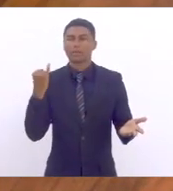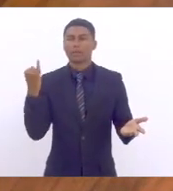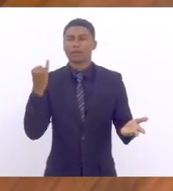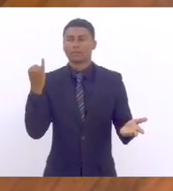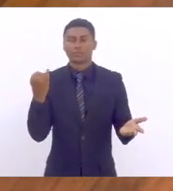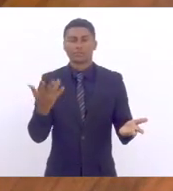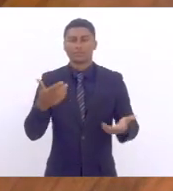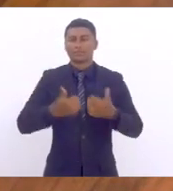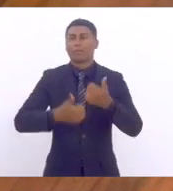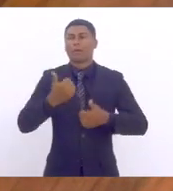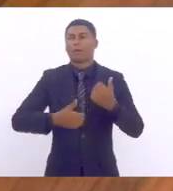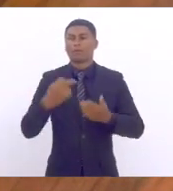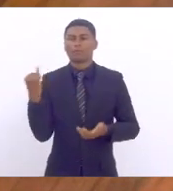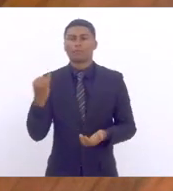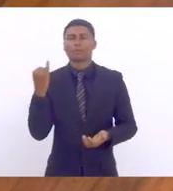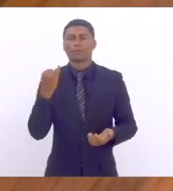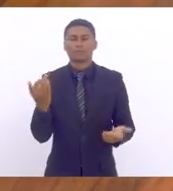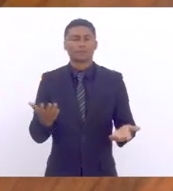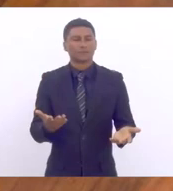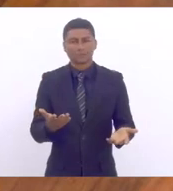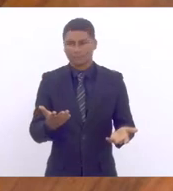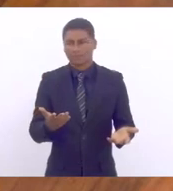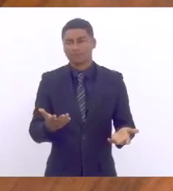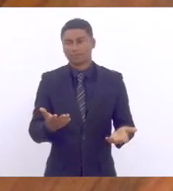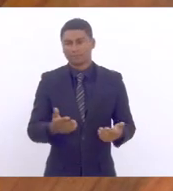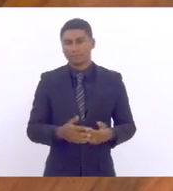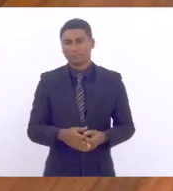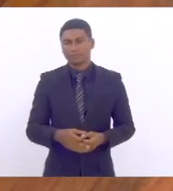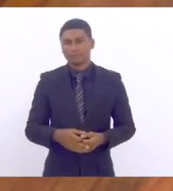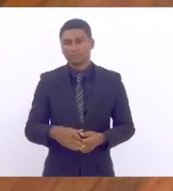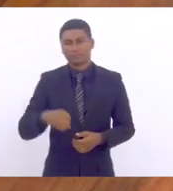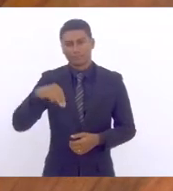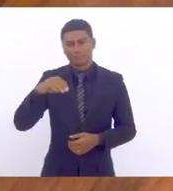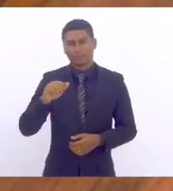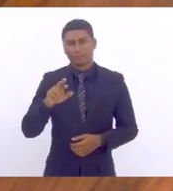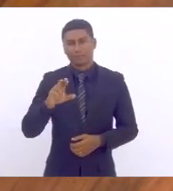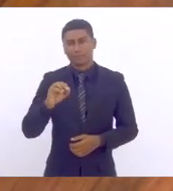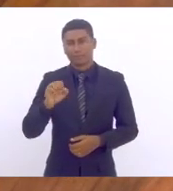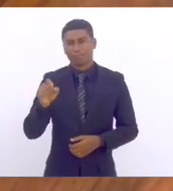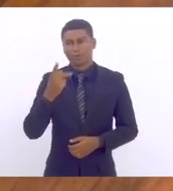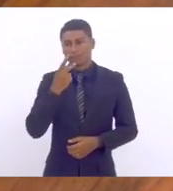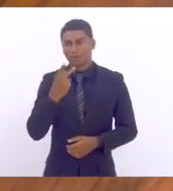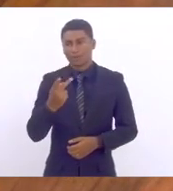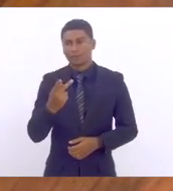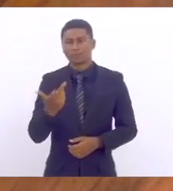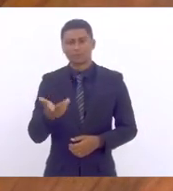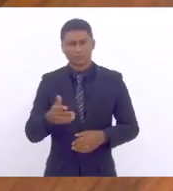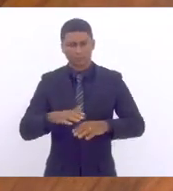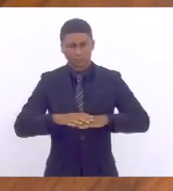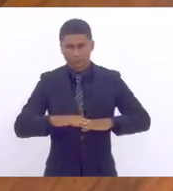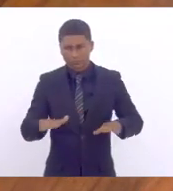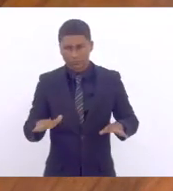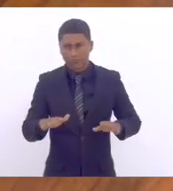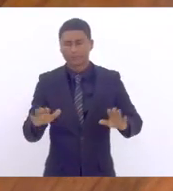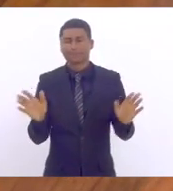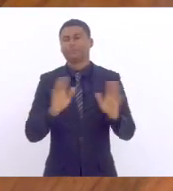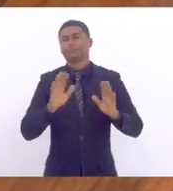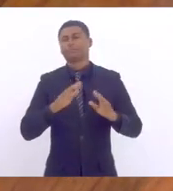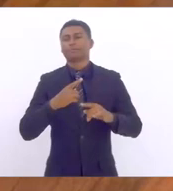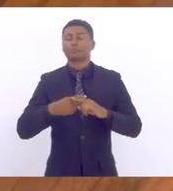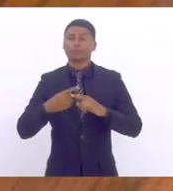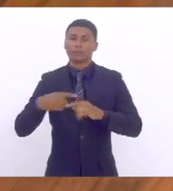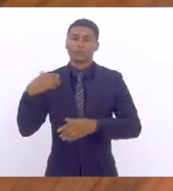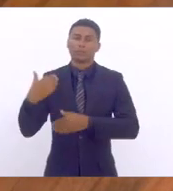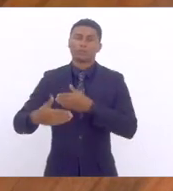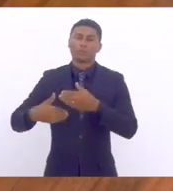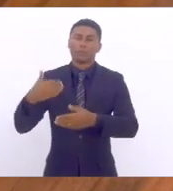indústria, como o Marcos Leal destacou. Mas não foi só isso, porque, no decorrer, aconteceu